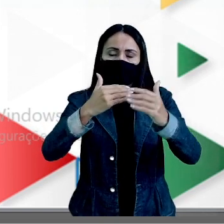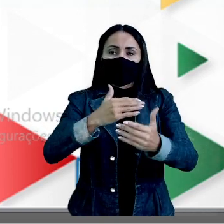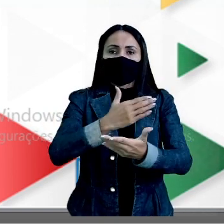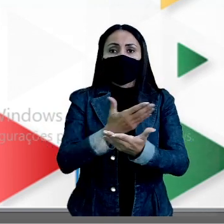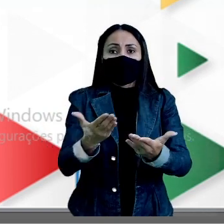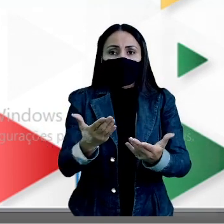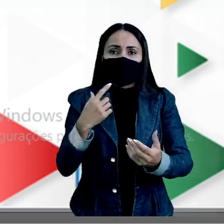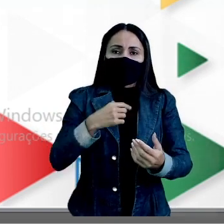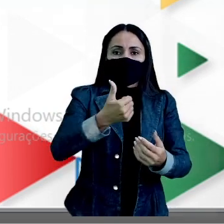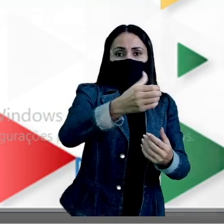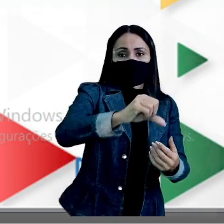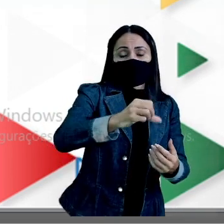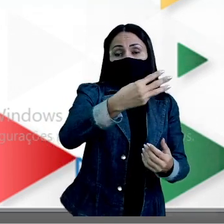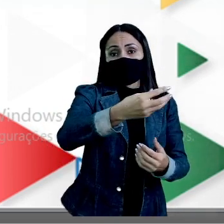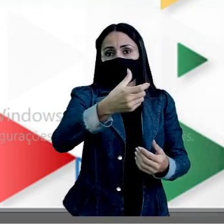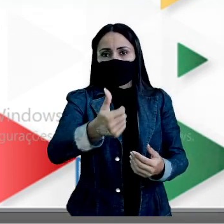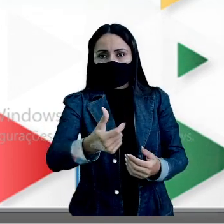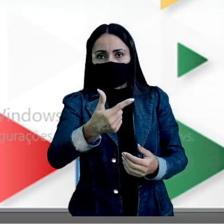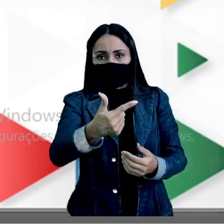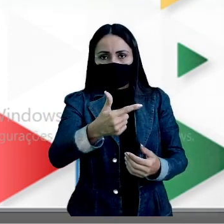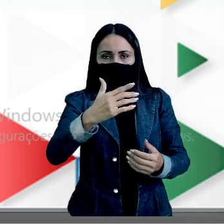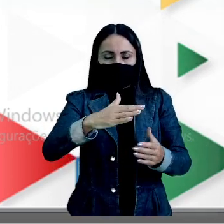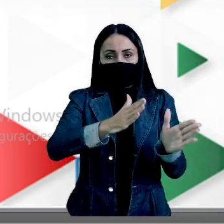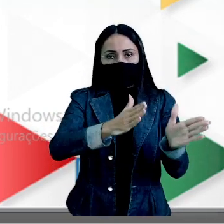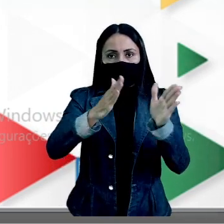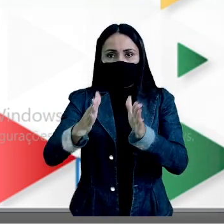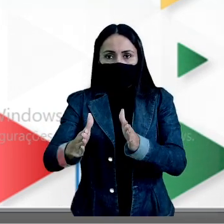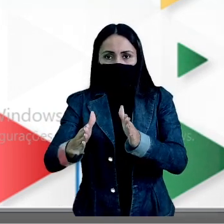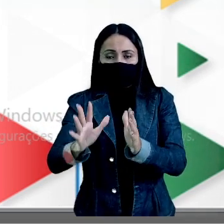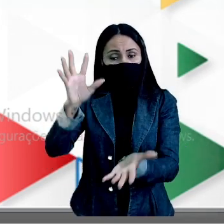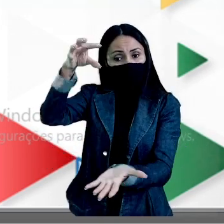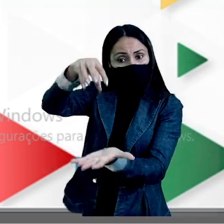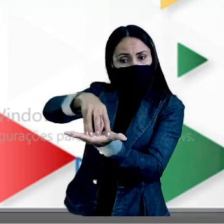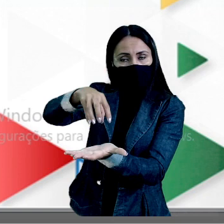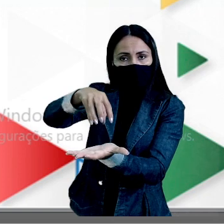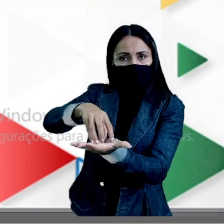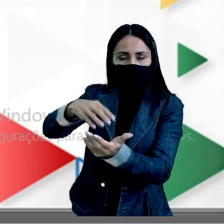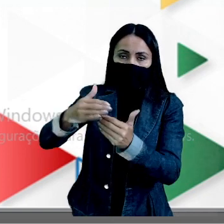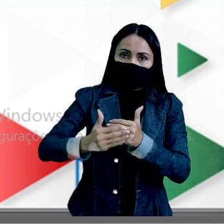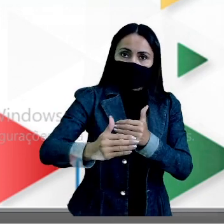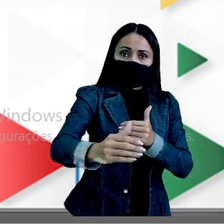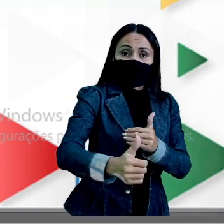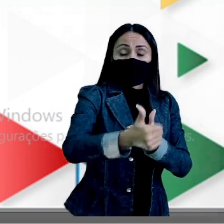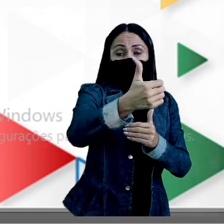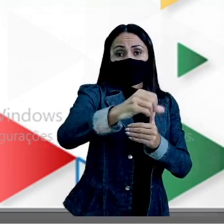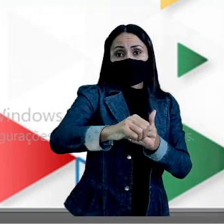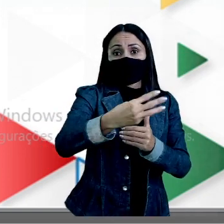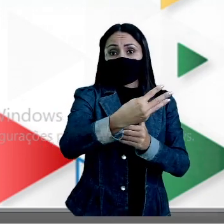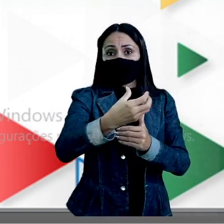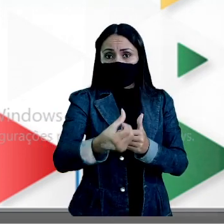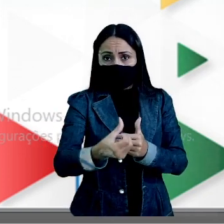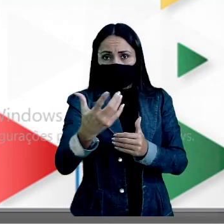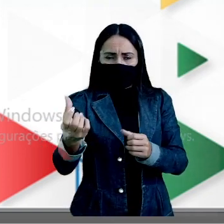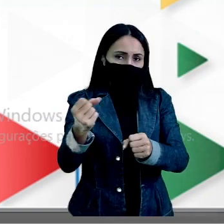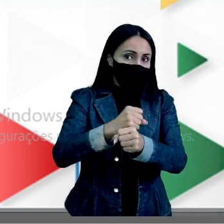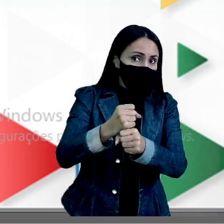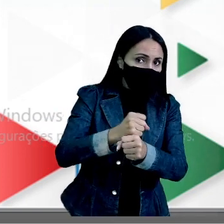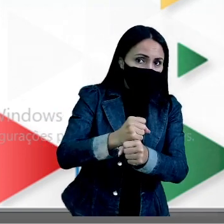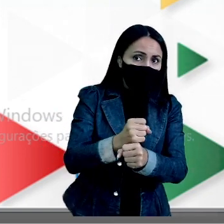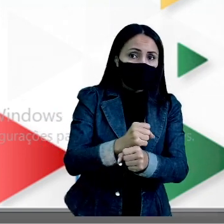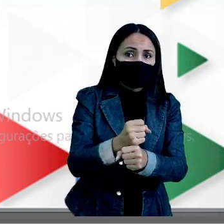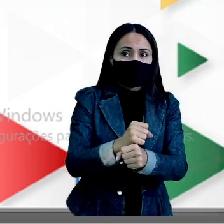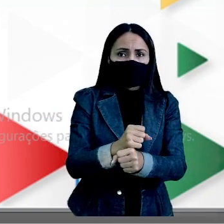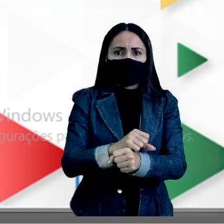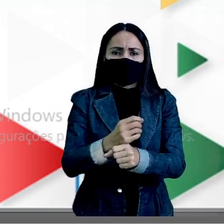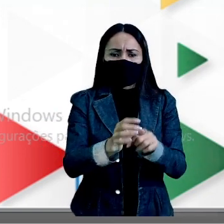Em 1932 passa a Clube de Alegoria e Crítica a partir de 1936. É de muitos anos, portanto, que o galanteador